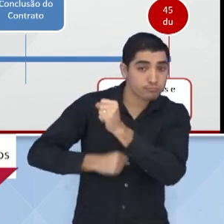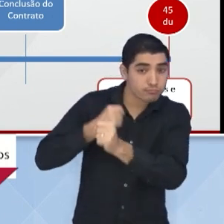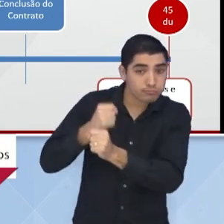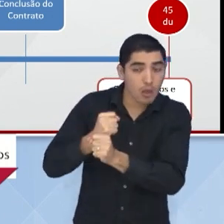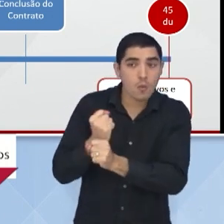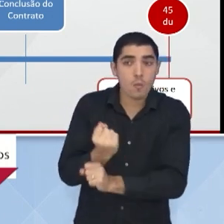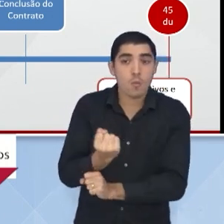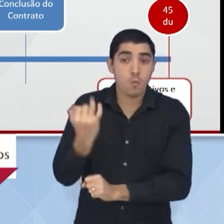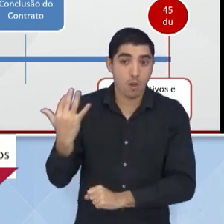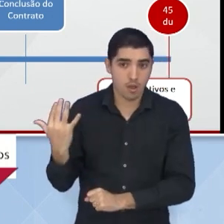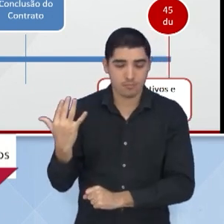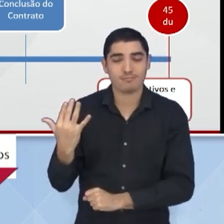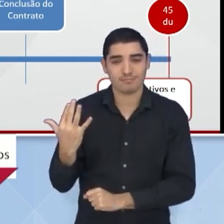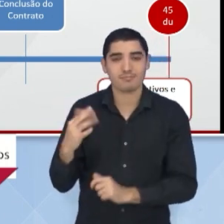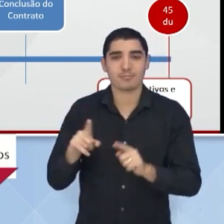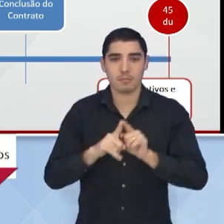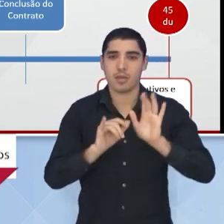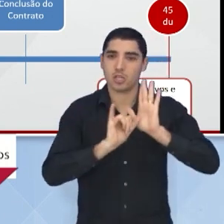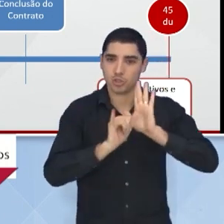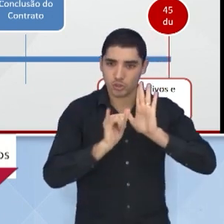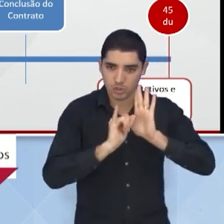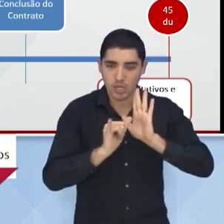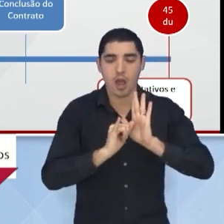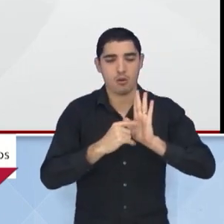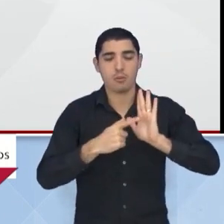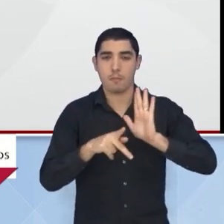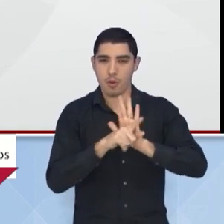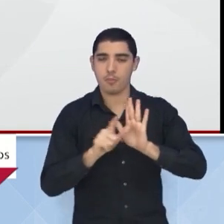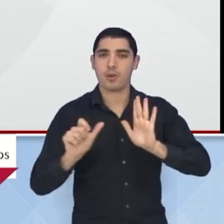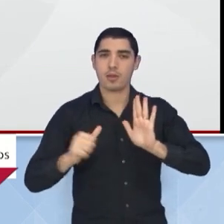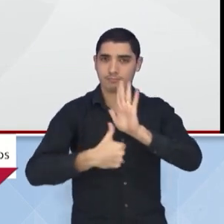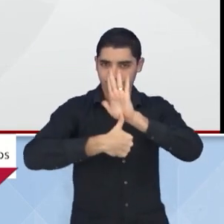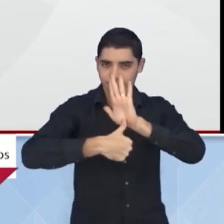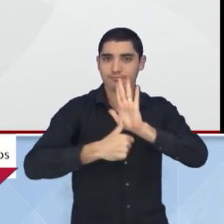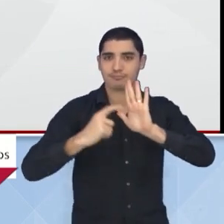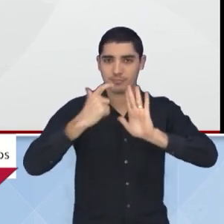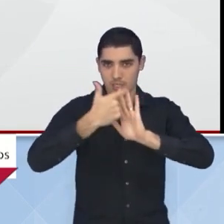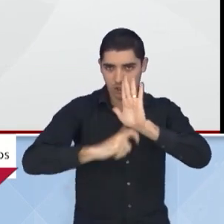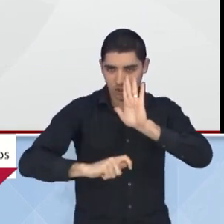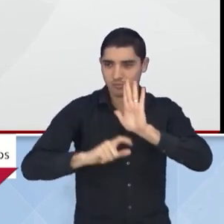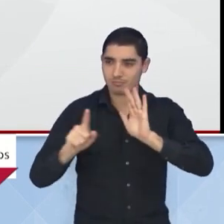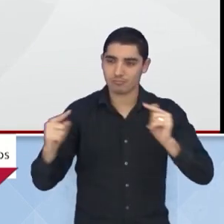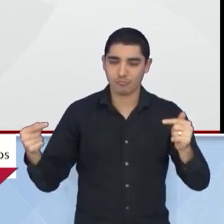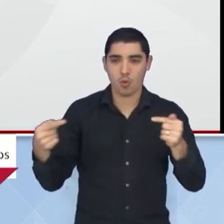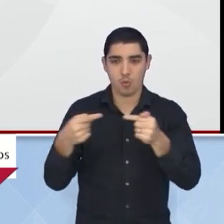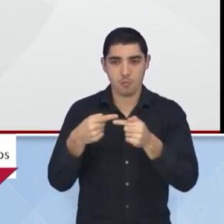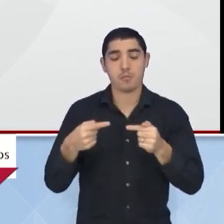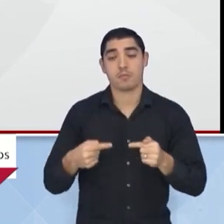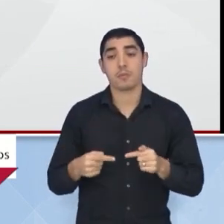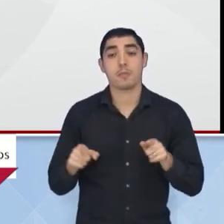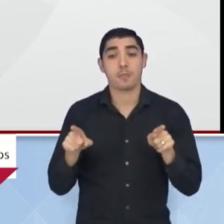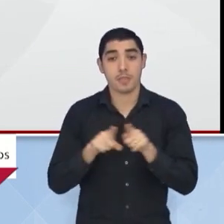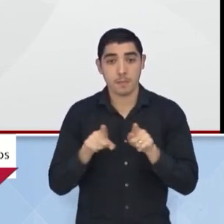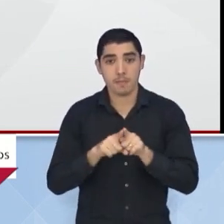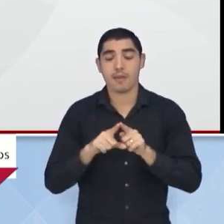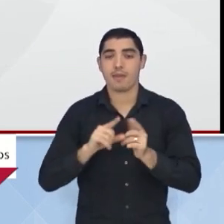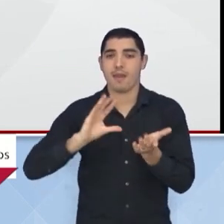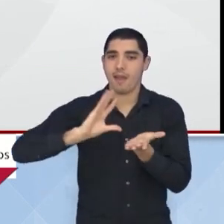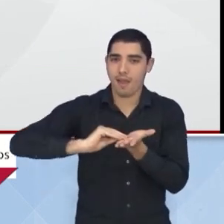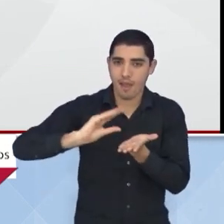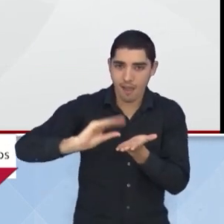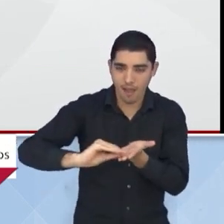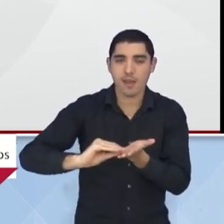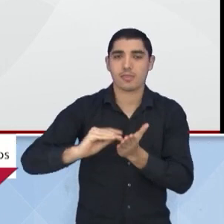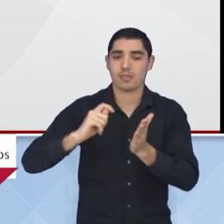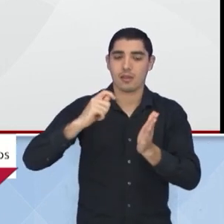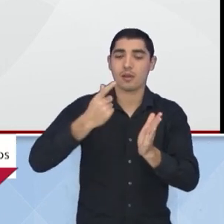padronização editais de credenciamento de de pré-qualificação eh ata de registro de preço contratos de termos aditivos notas